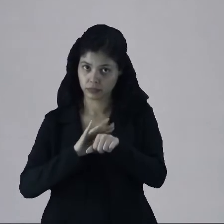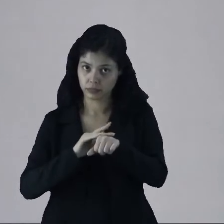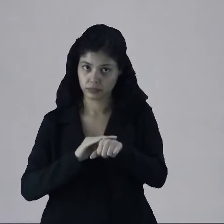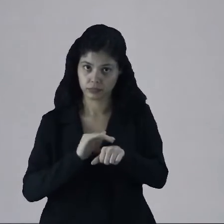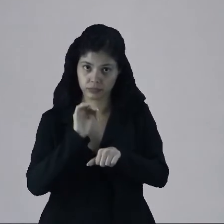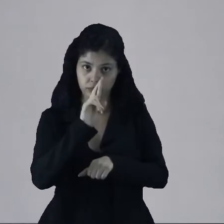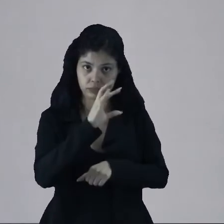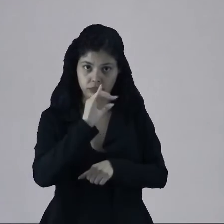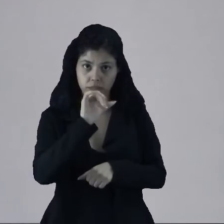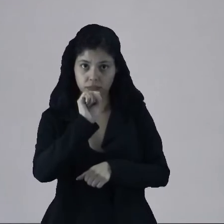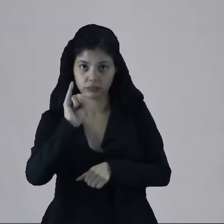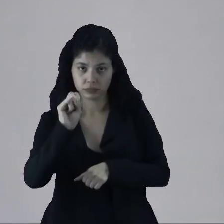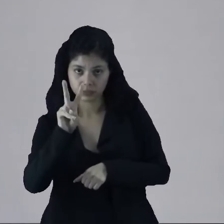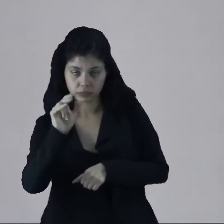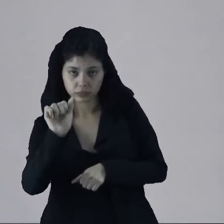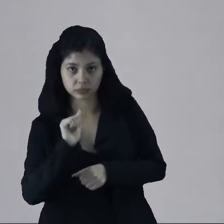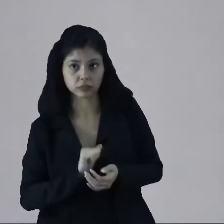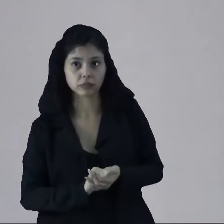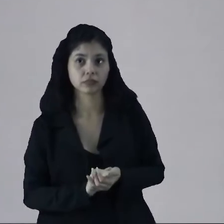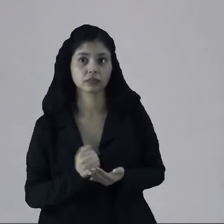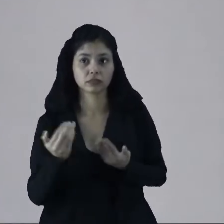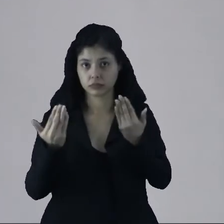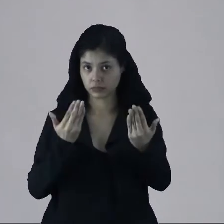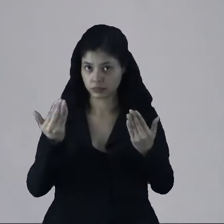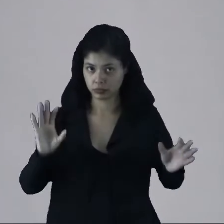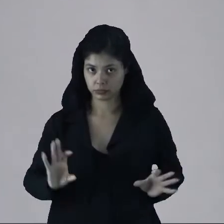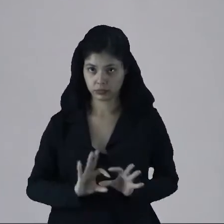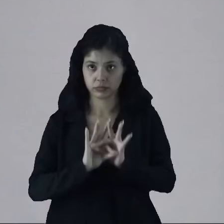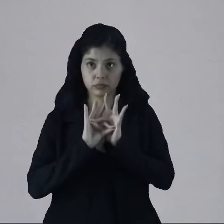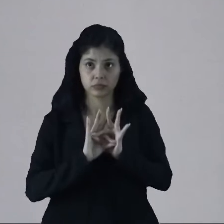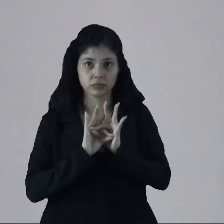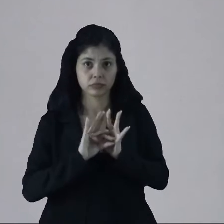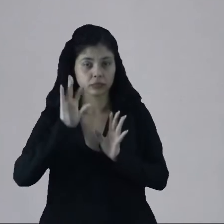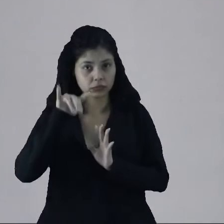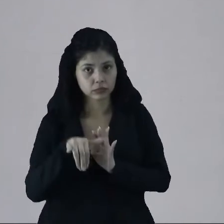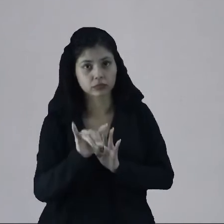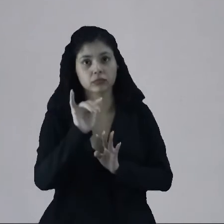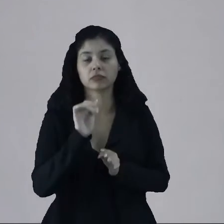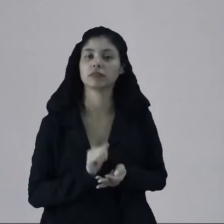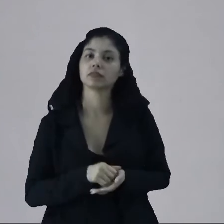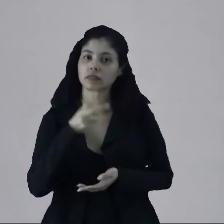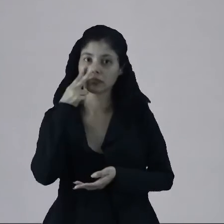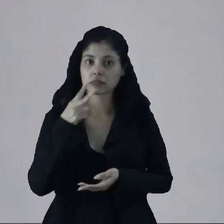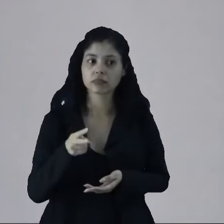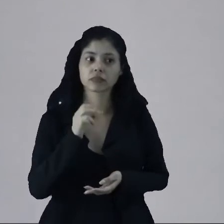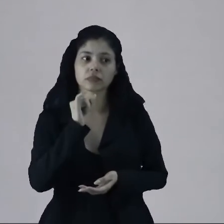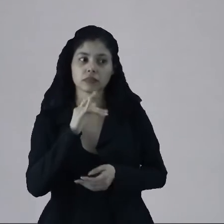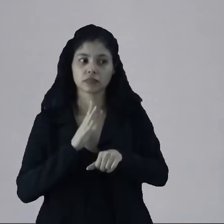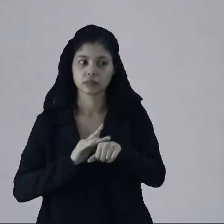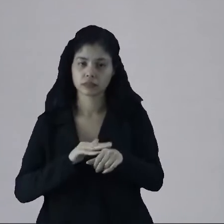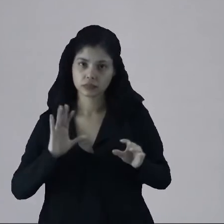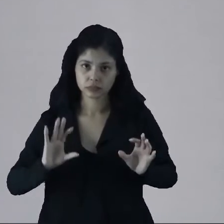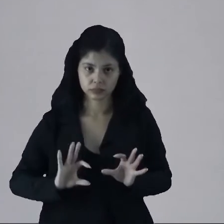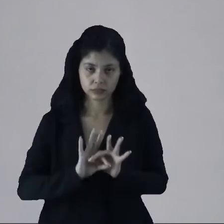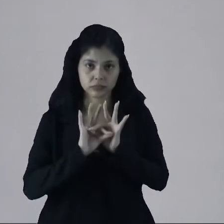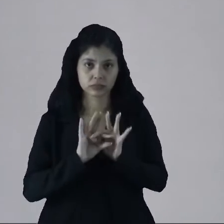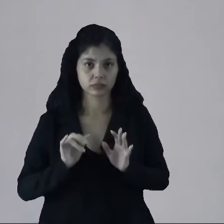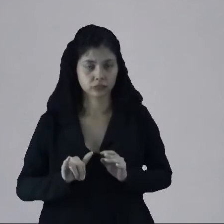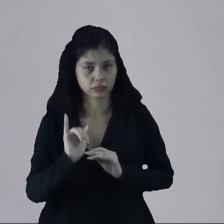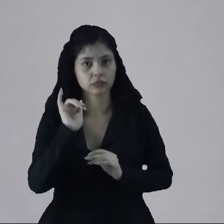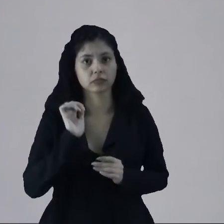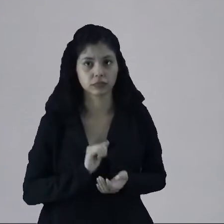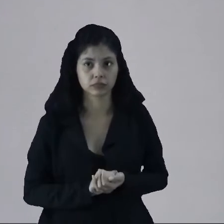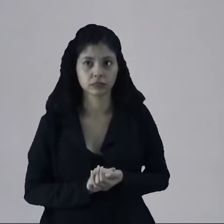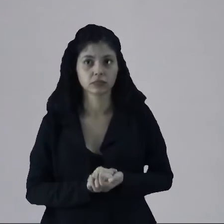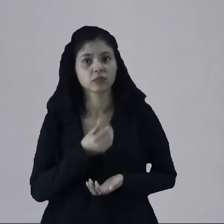doença recessiva, ok, relacionado ao Y, então veja bem, se eu tenho uma doença relacionada ao cromossomo